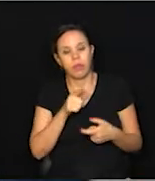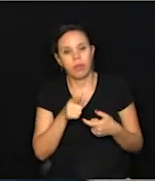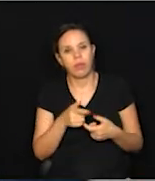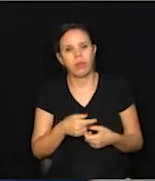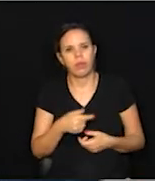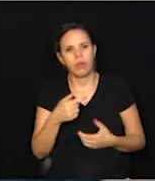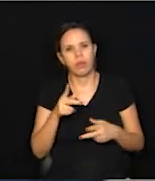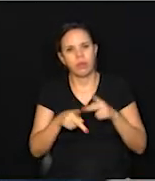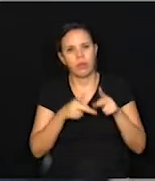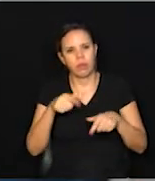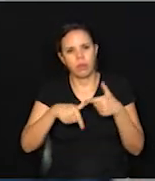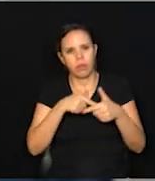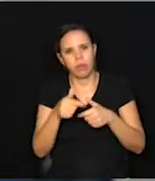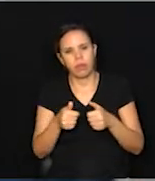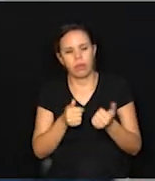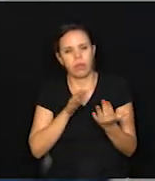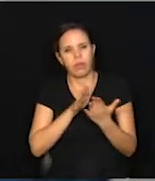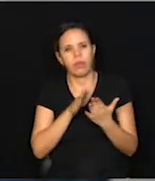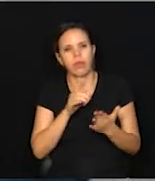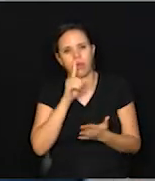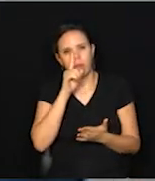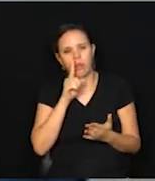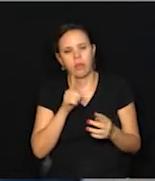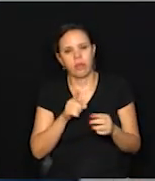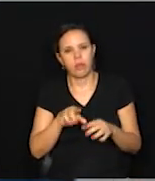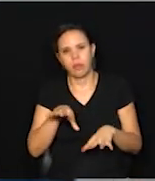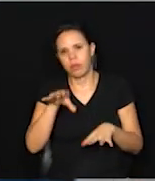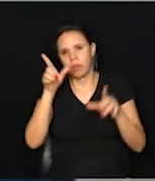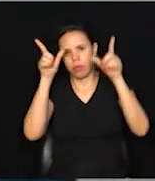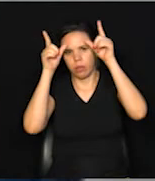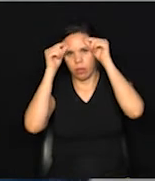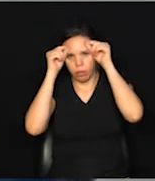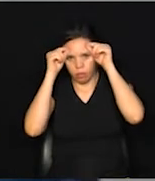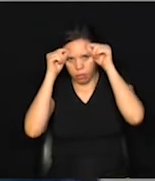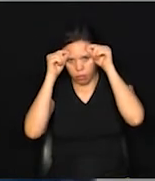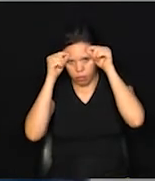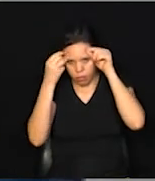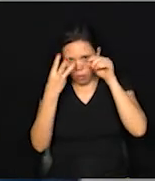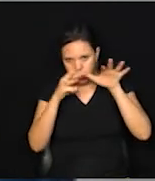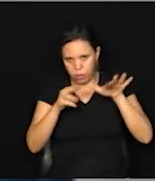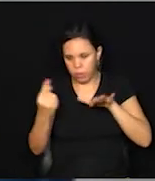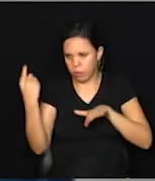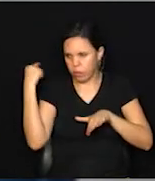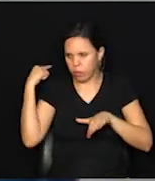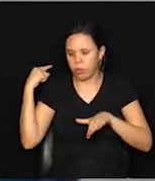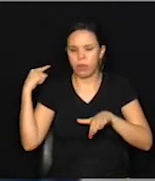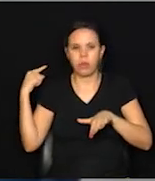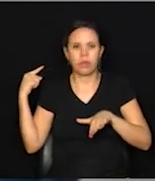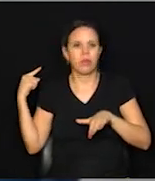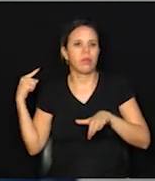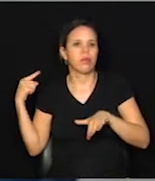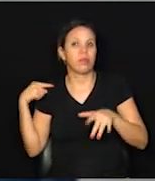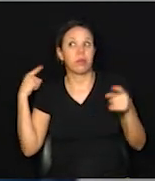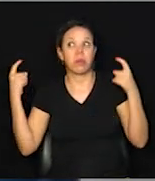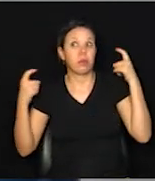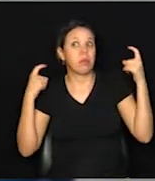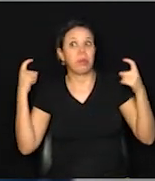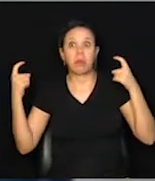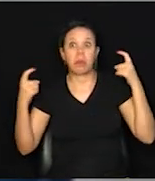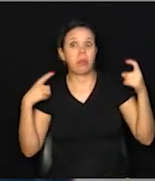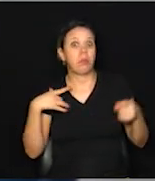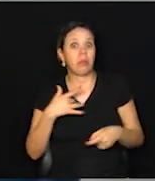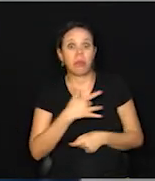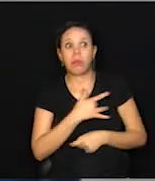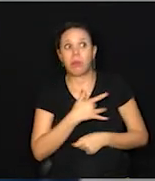o pessoal que trabalha na linha de frente respire, porque há 3 semanas atrás nós estávamos preocupadíssimos com a